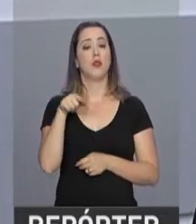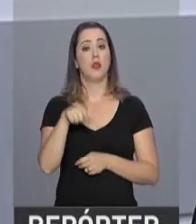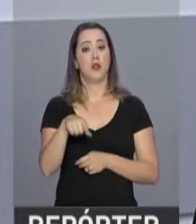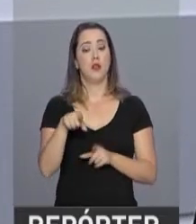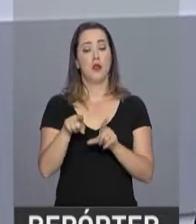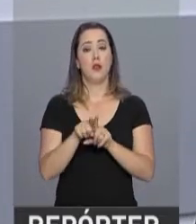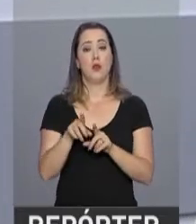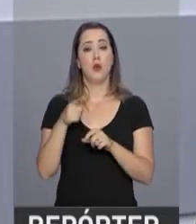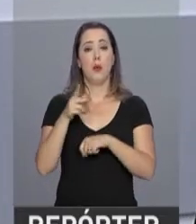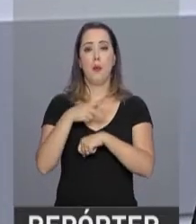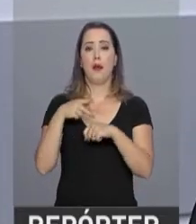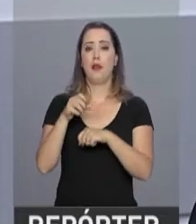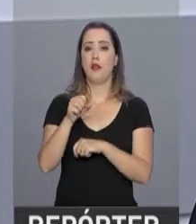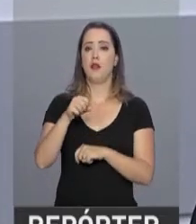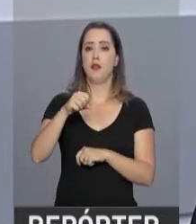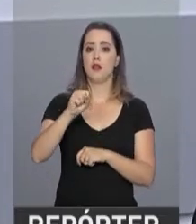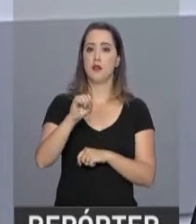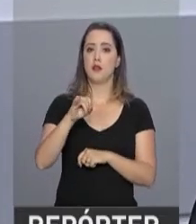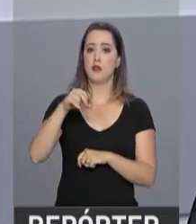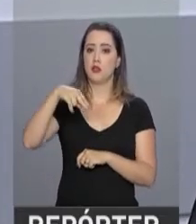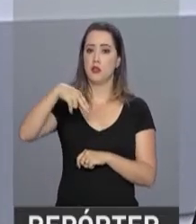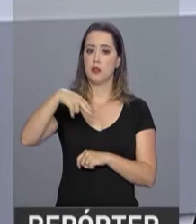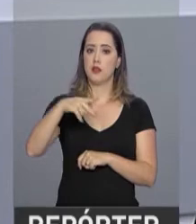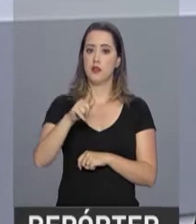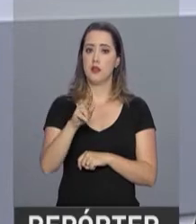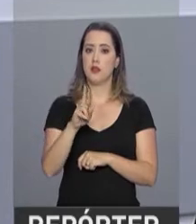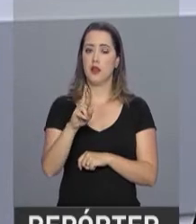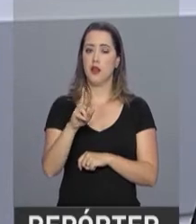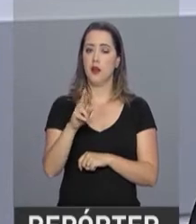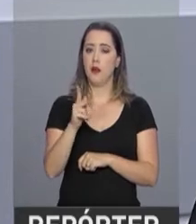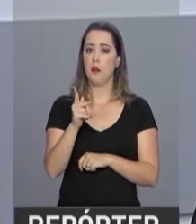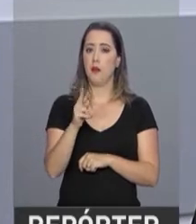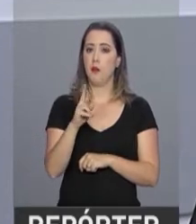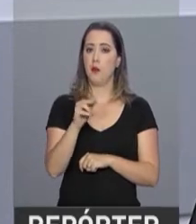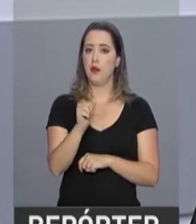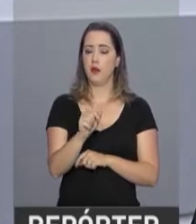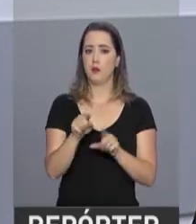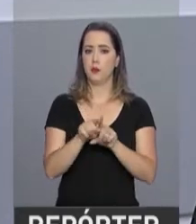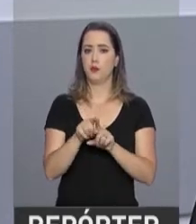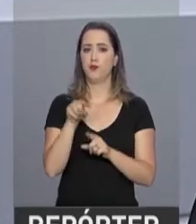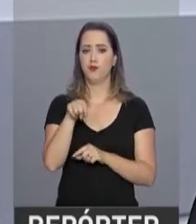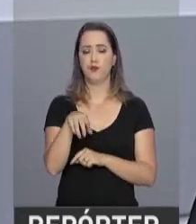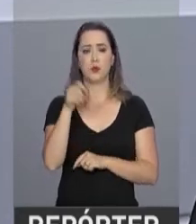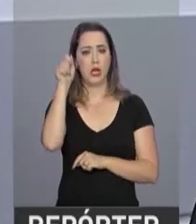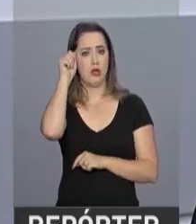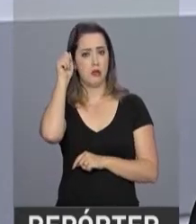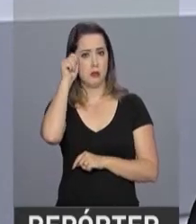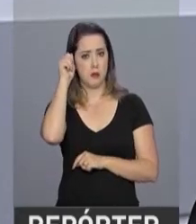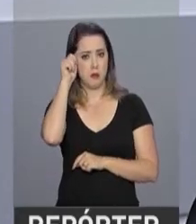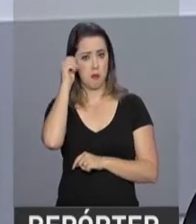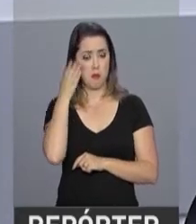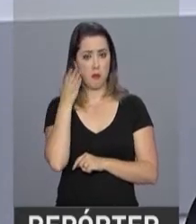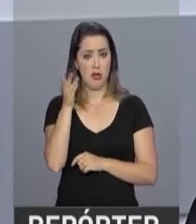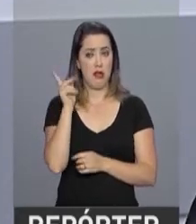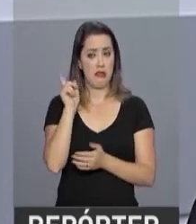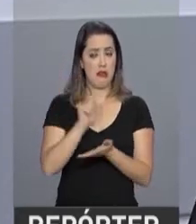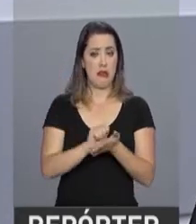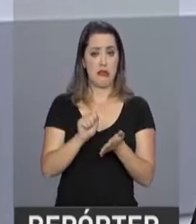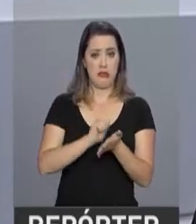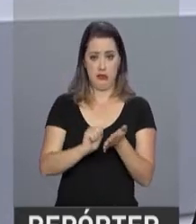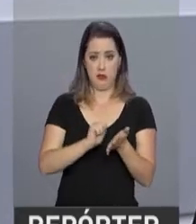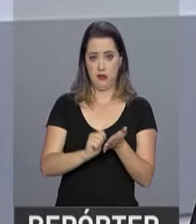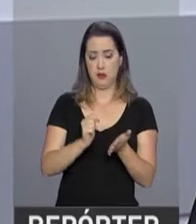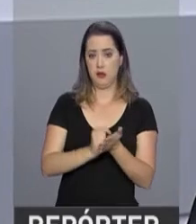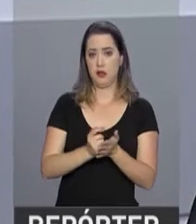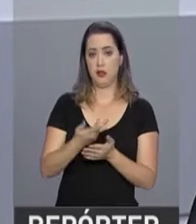cingapura no sudeste asiático segundo o ministro durante a visita foi assinado com o governo de lá um acordo para evitar